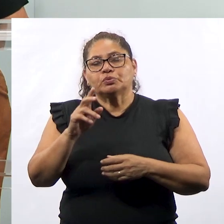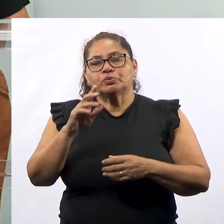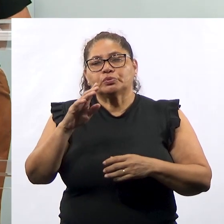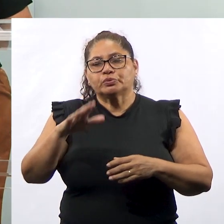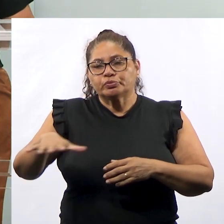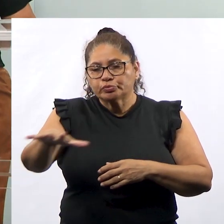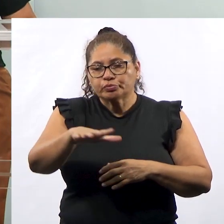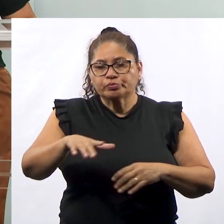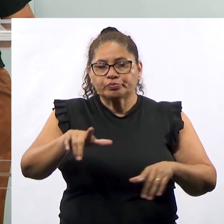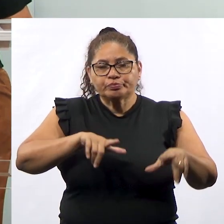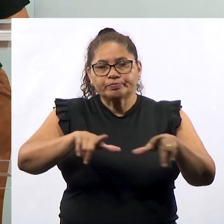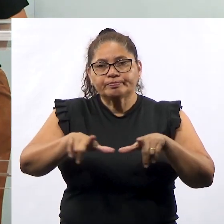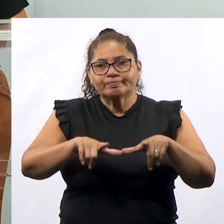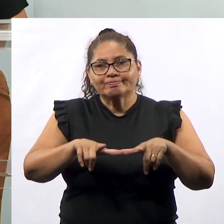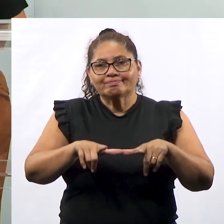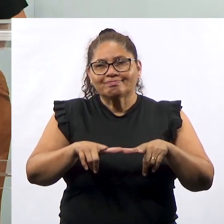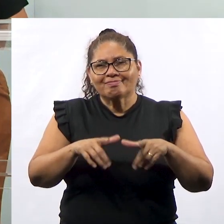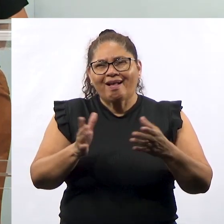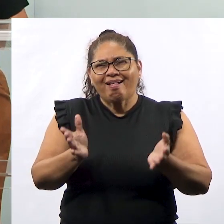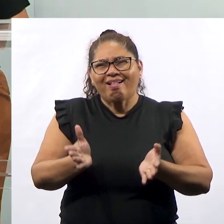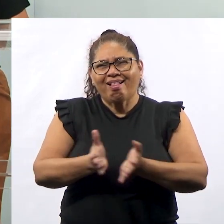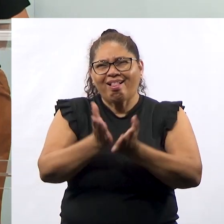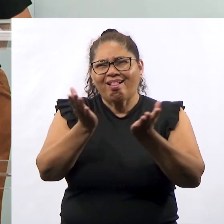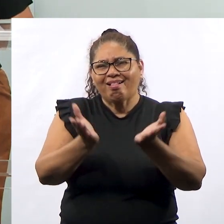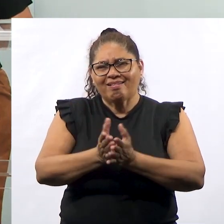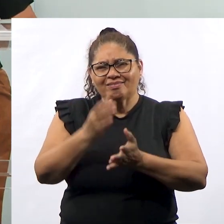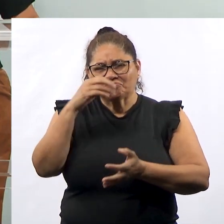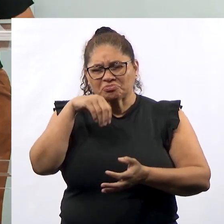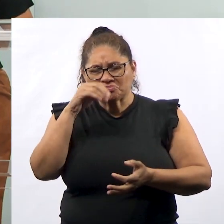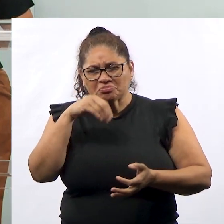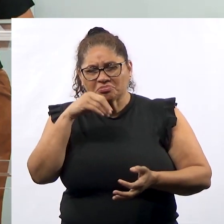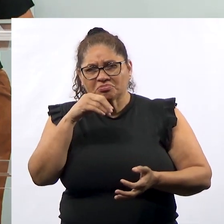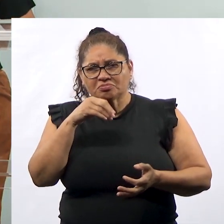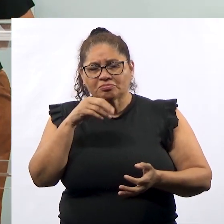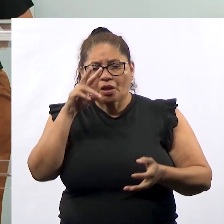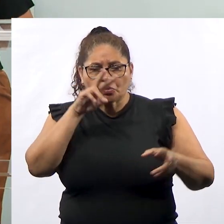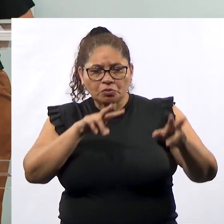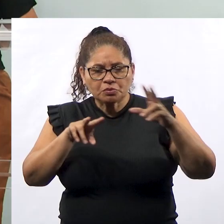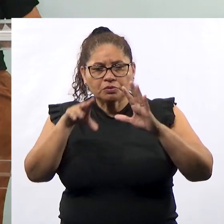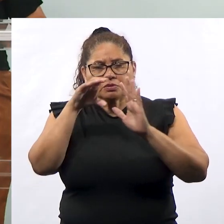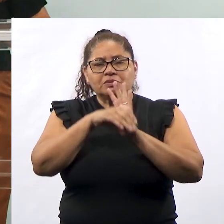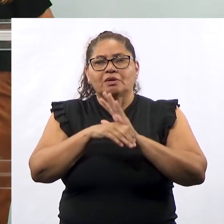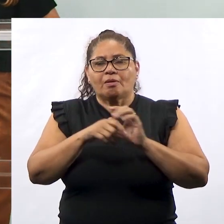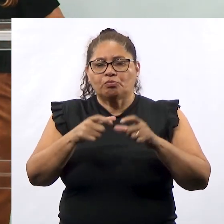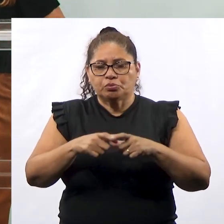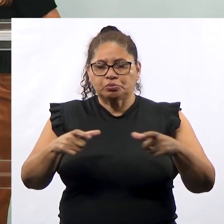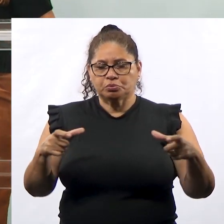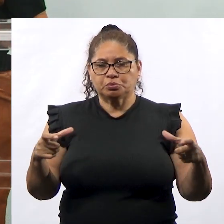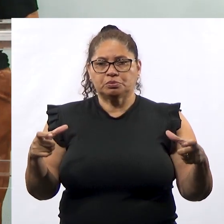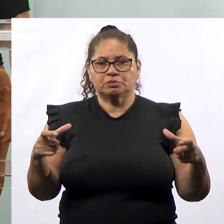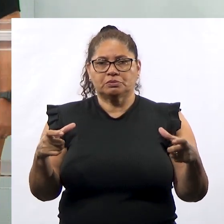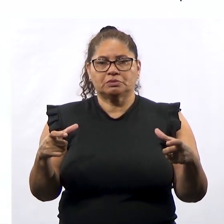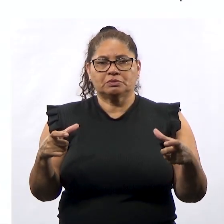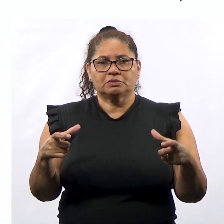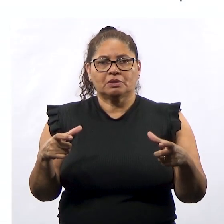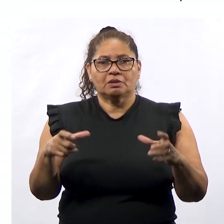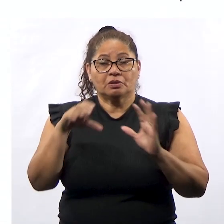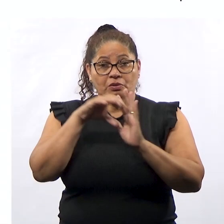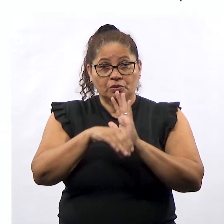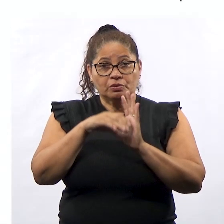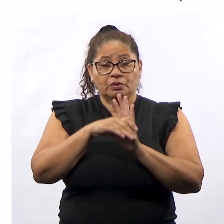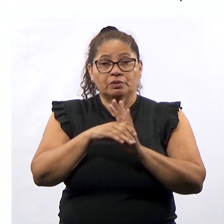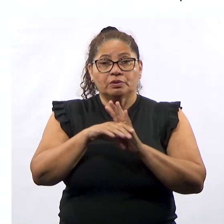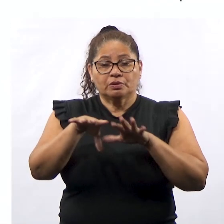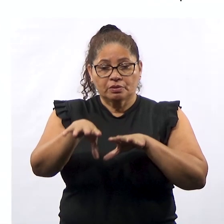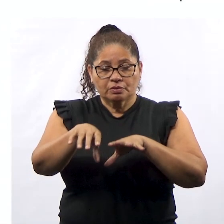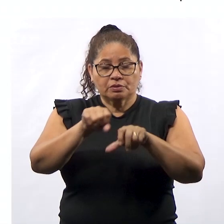trabalho. Eu estou empobrecendo a visão de currículo, como nós sabemos, é muito maior do que isso. Então, o currículo é